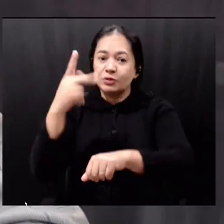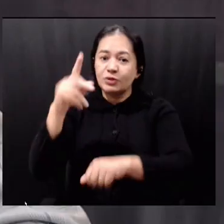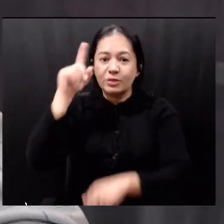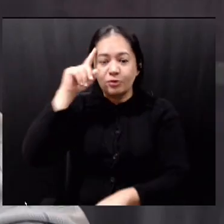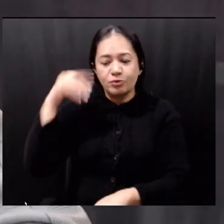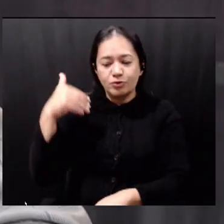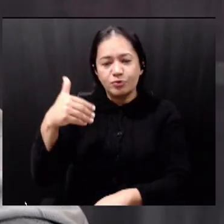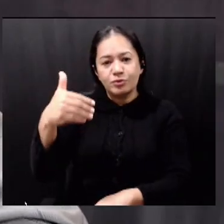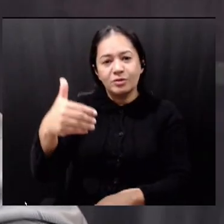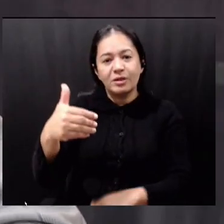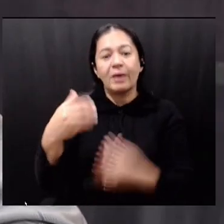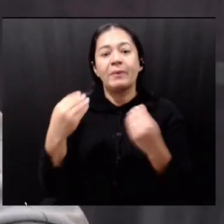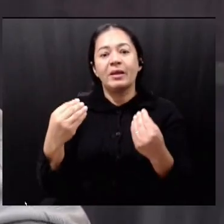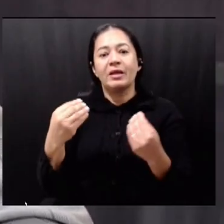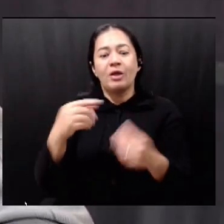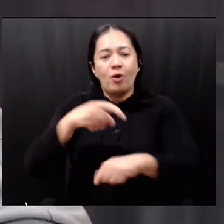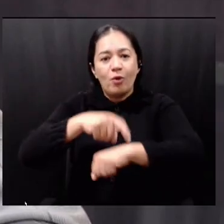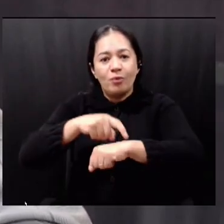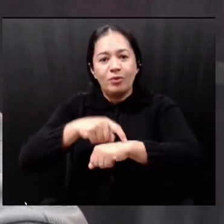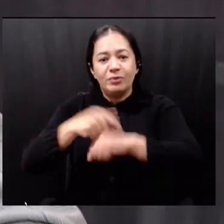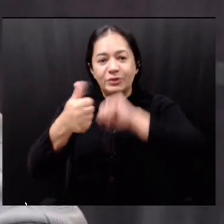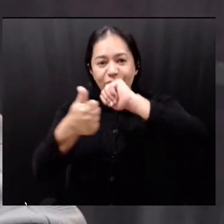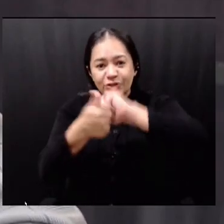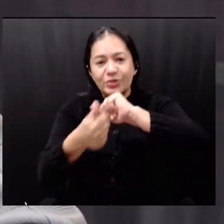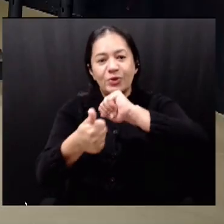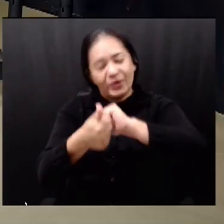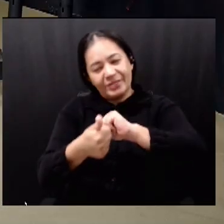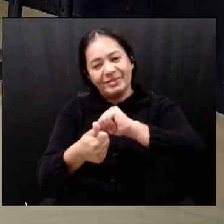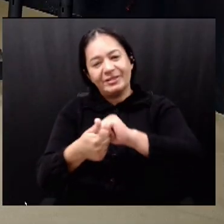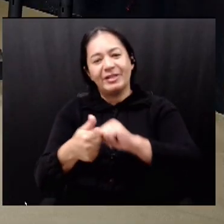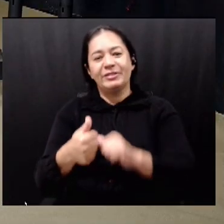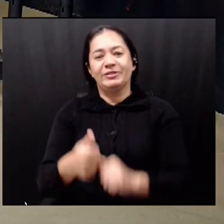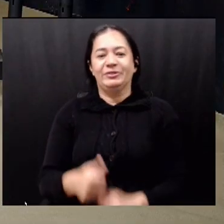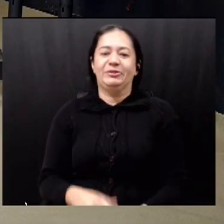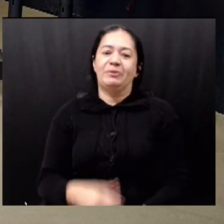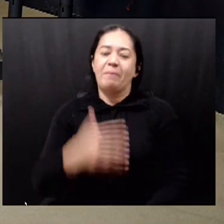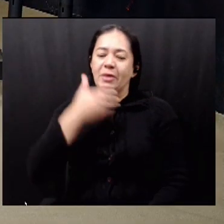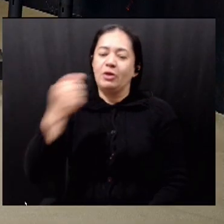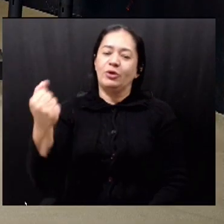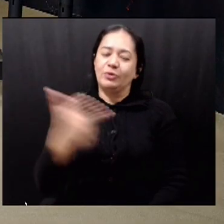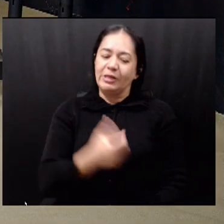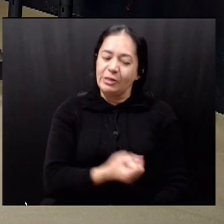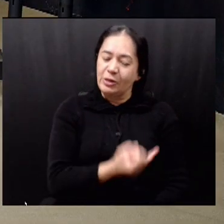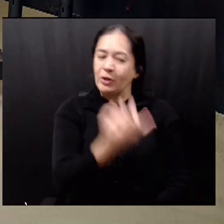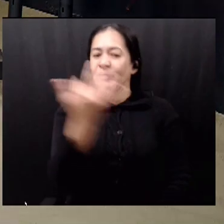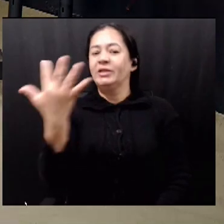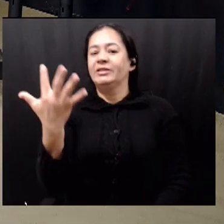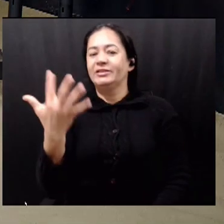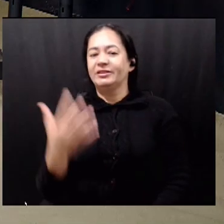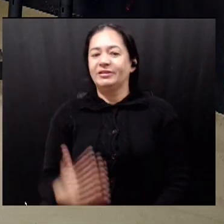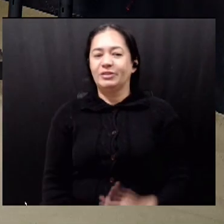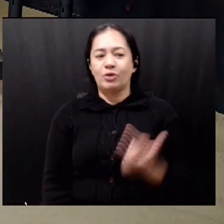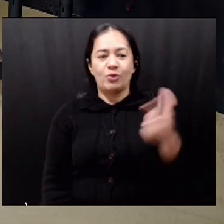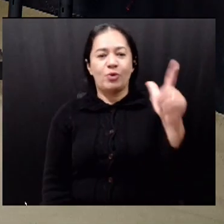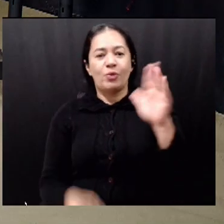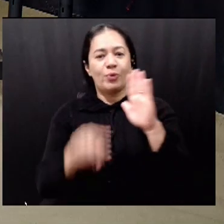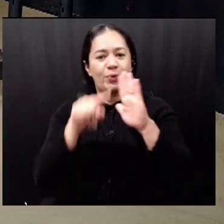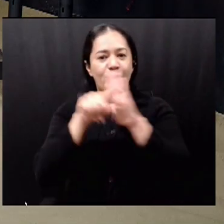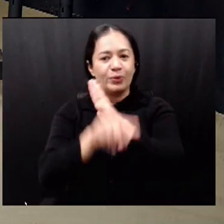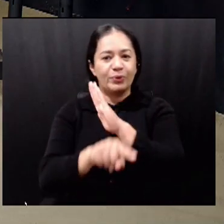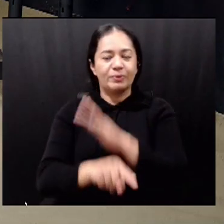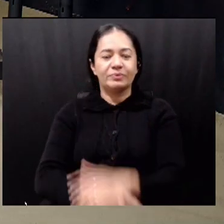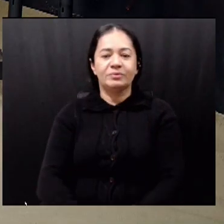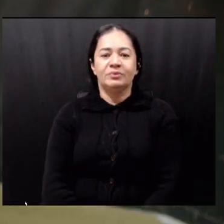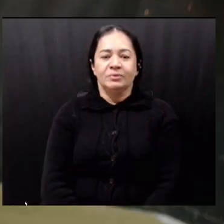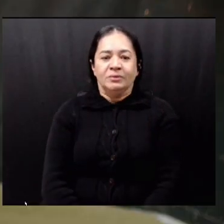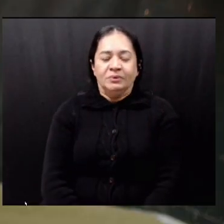ter esse momento de qualidade, não de quantidade, né? Exatamente, é importante, né? Vamos lá, mais uma pergunta? Vamos falar